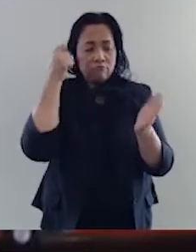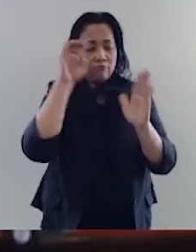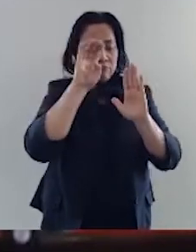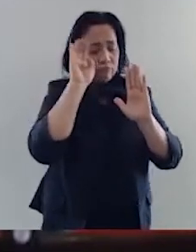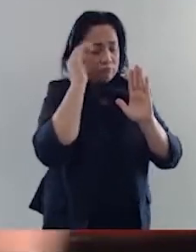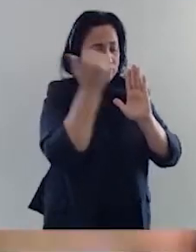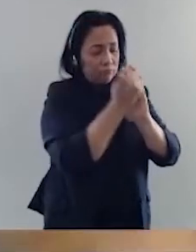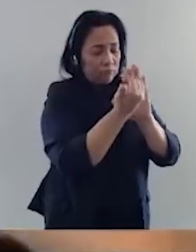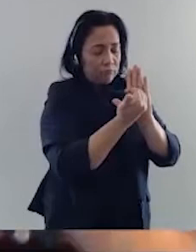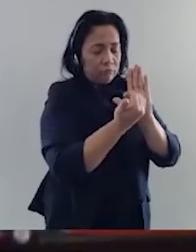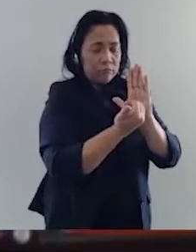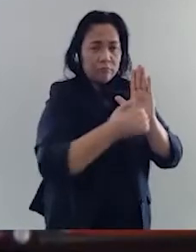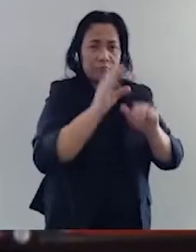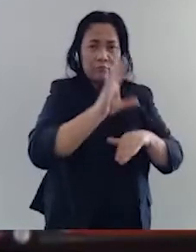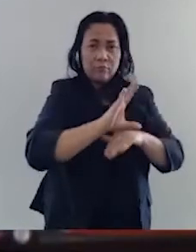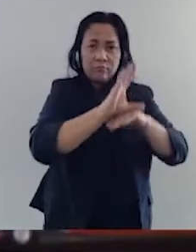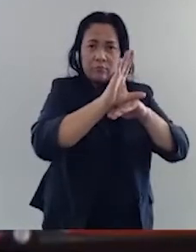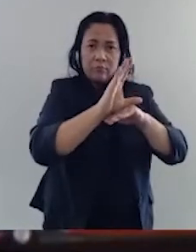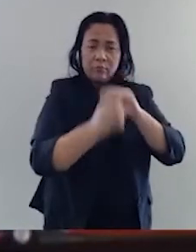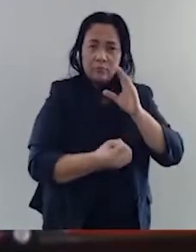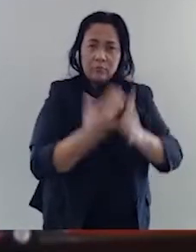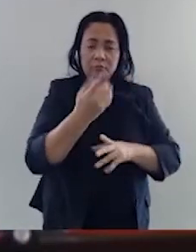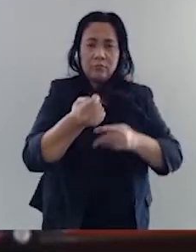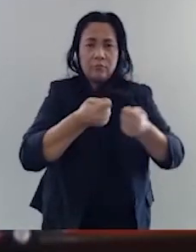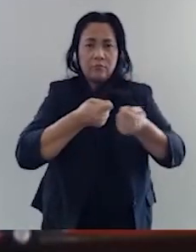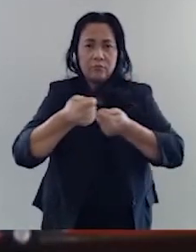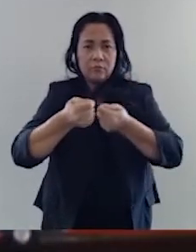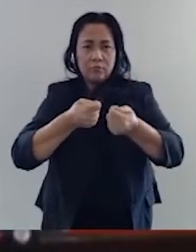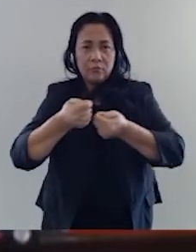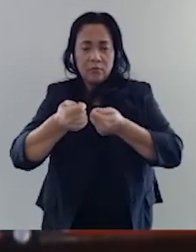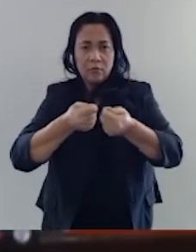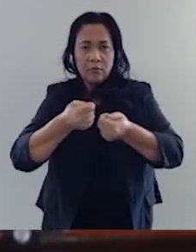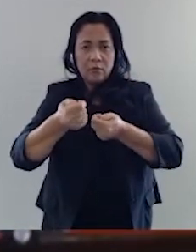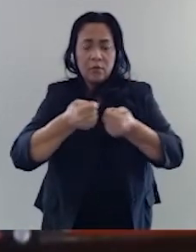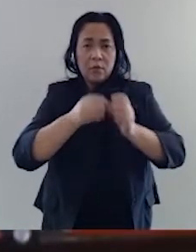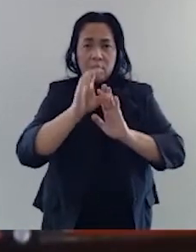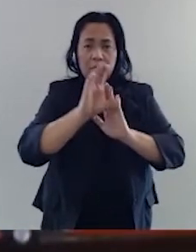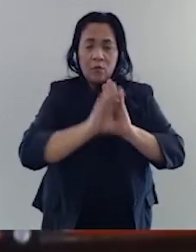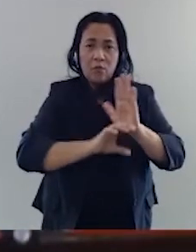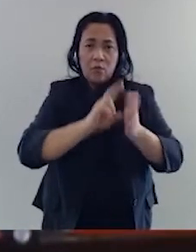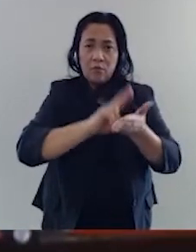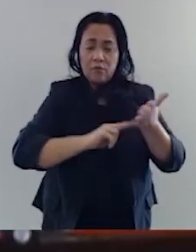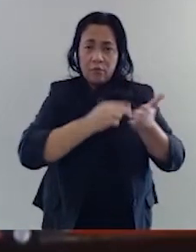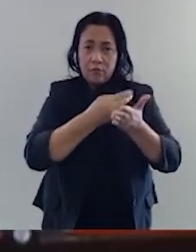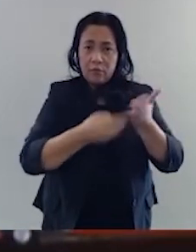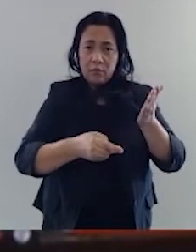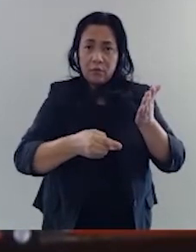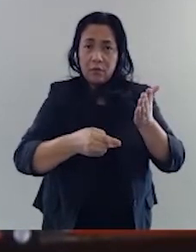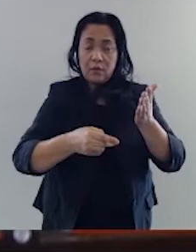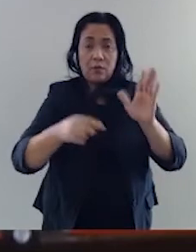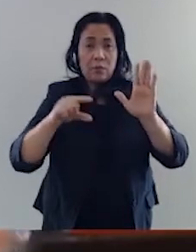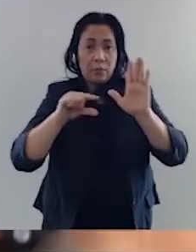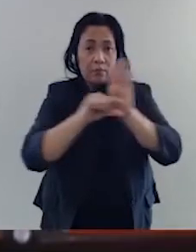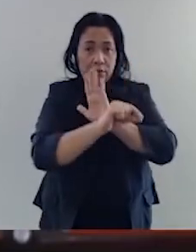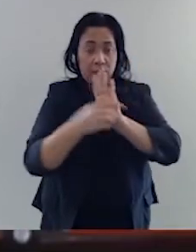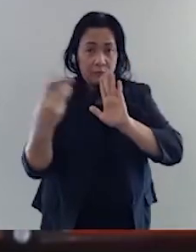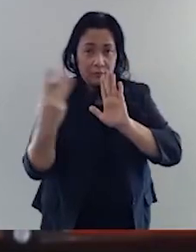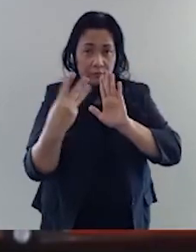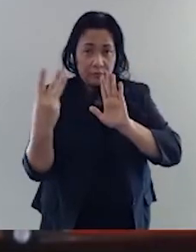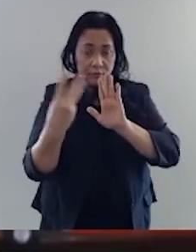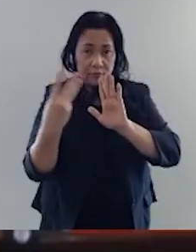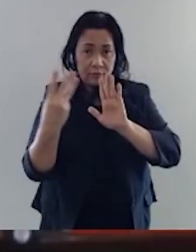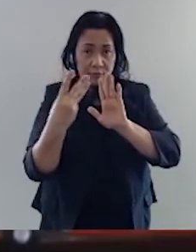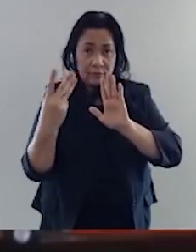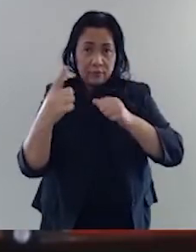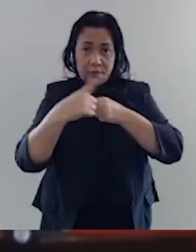estabeleceu o controle de convencionalidade, a emenda 45, ao instituir o parágrafo 3º,